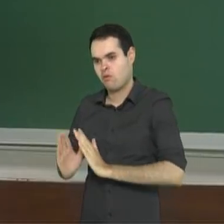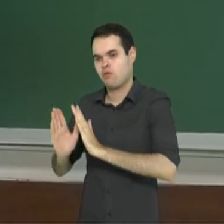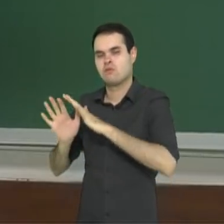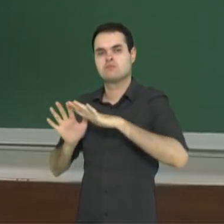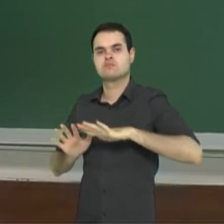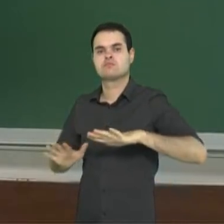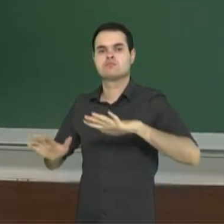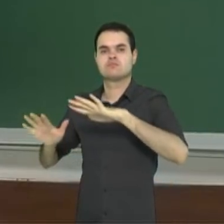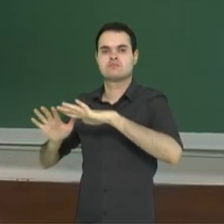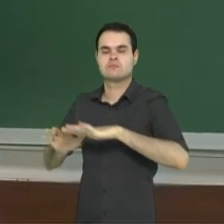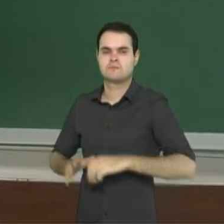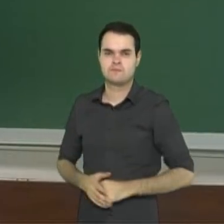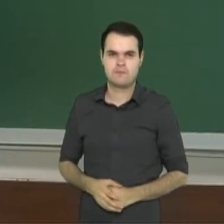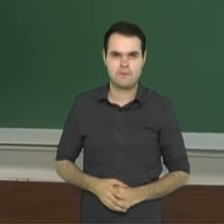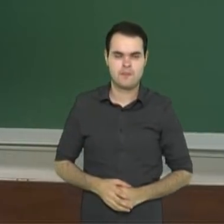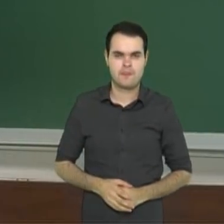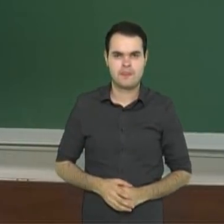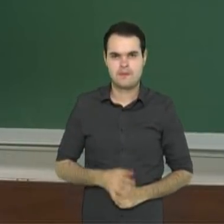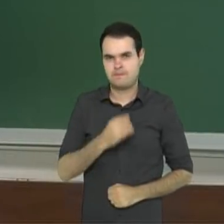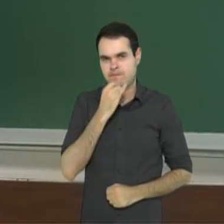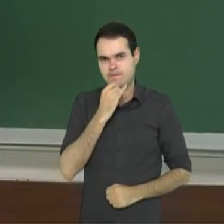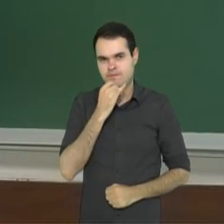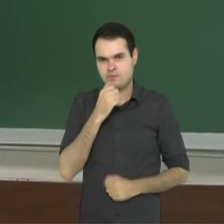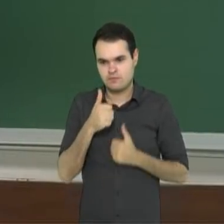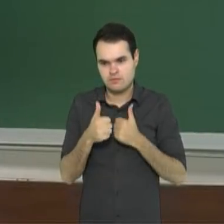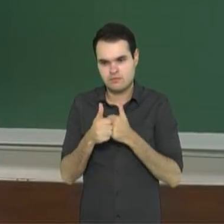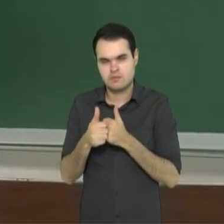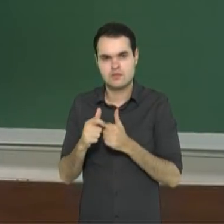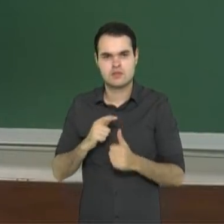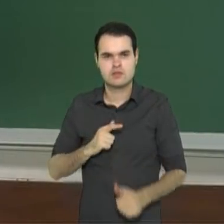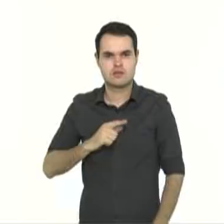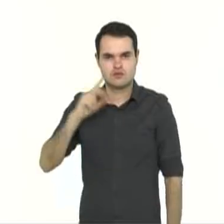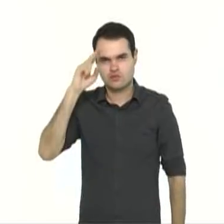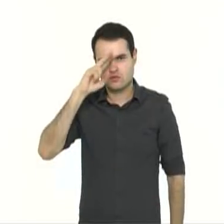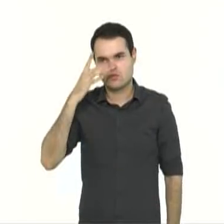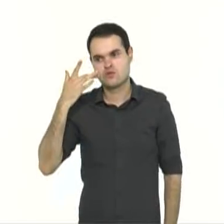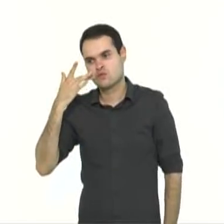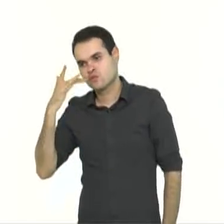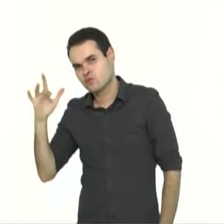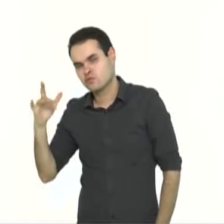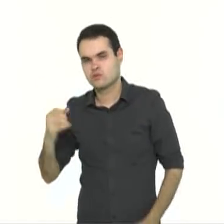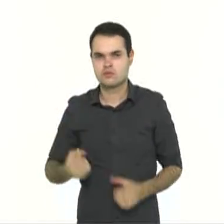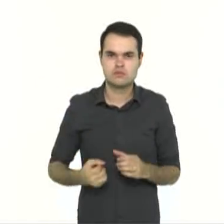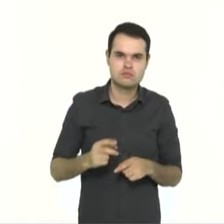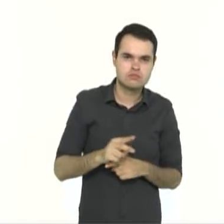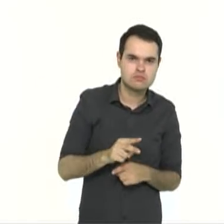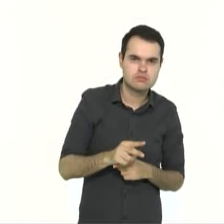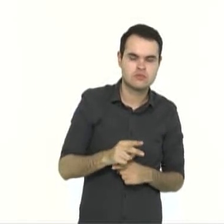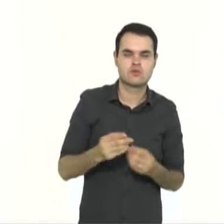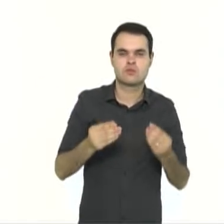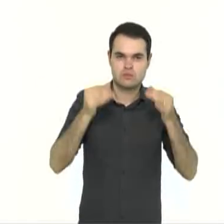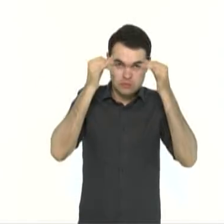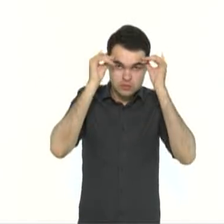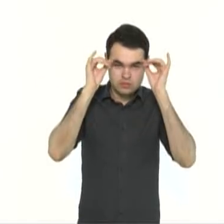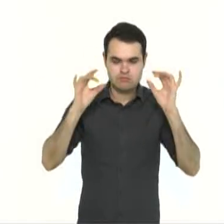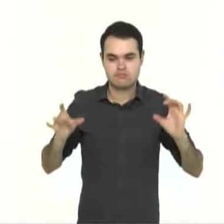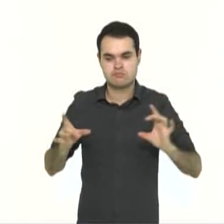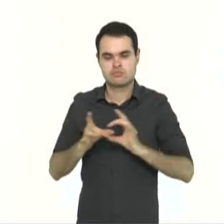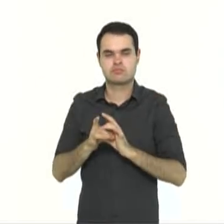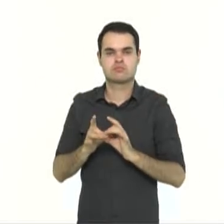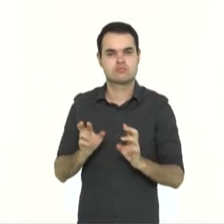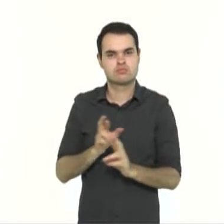Exemplo, como eram próximas e que estiveram as histórias do ouro e da criação do gado, como elas se